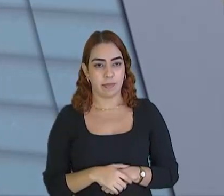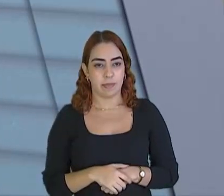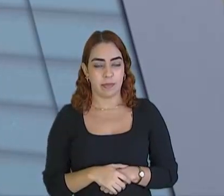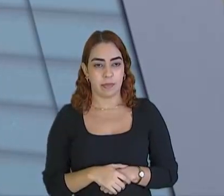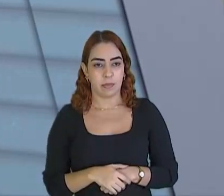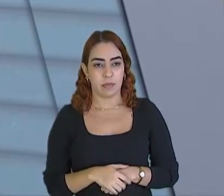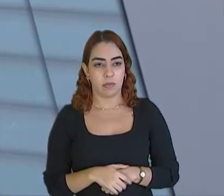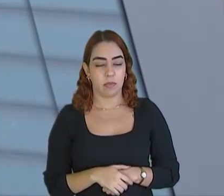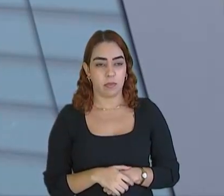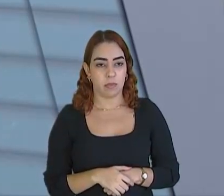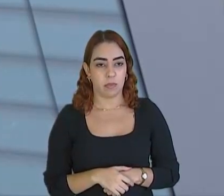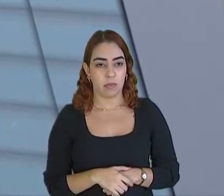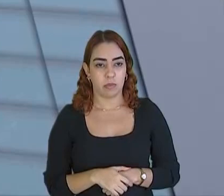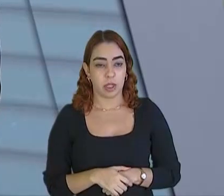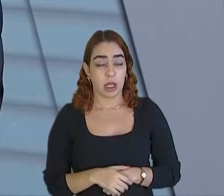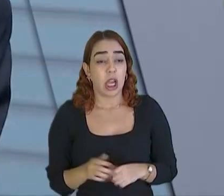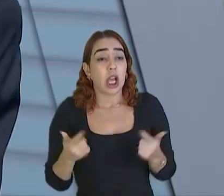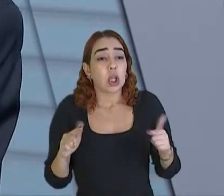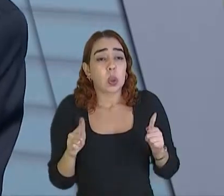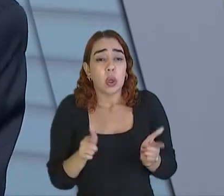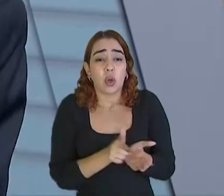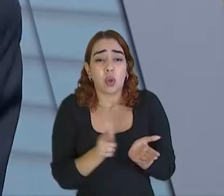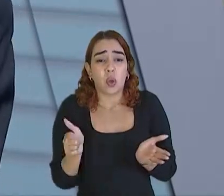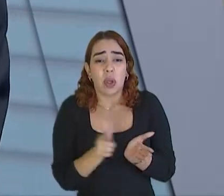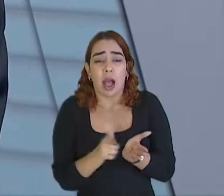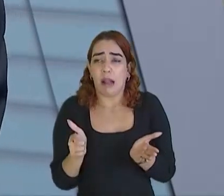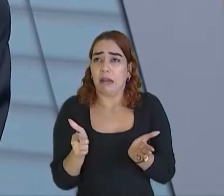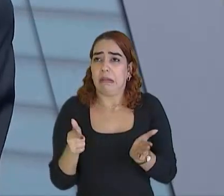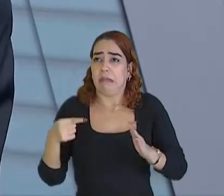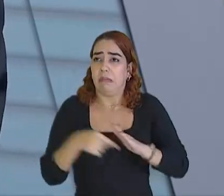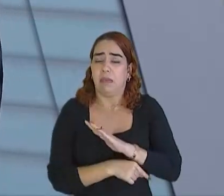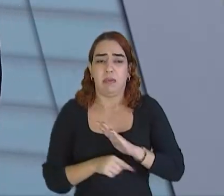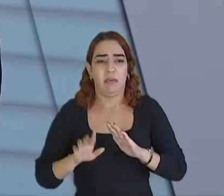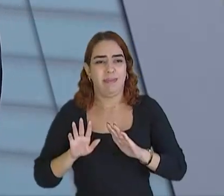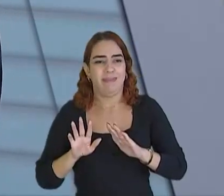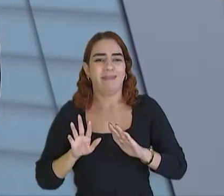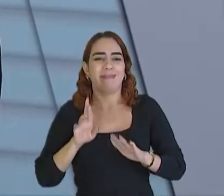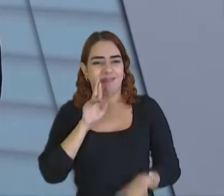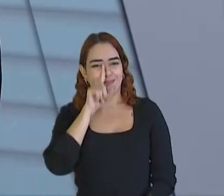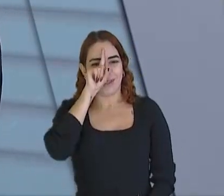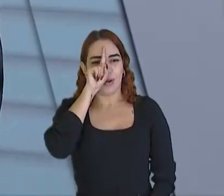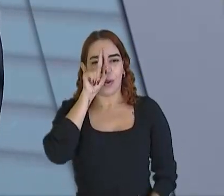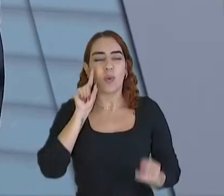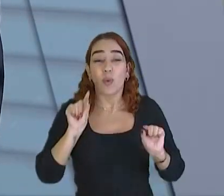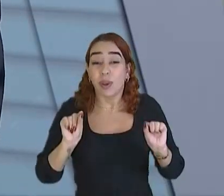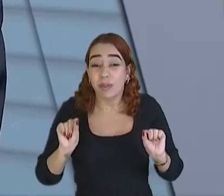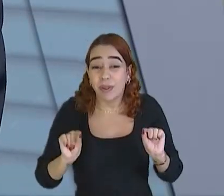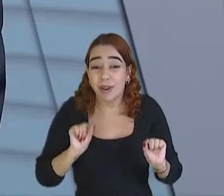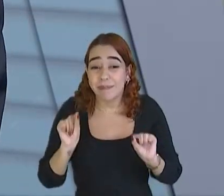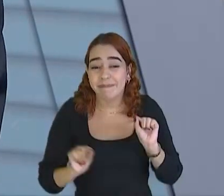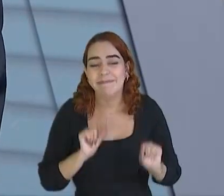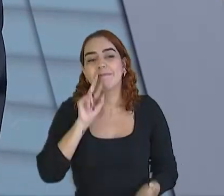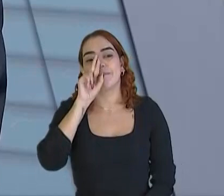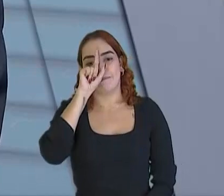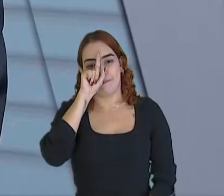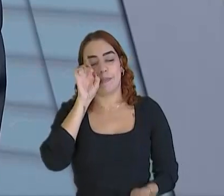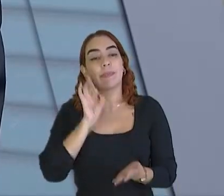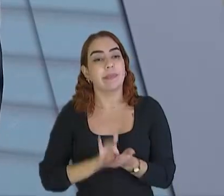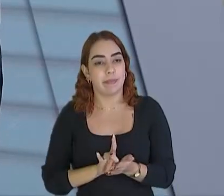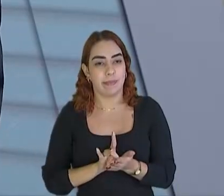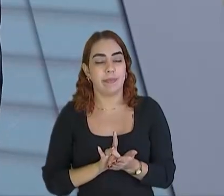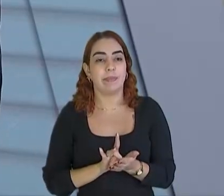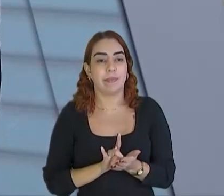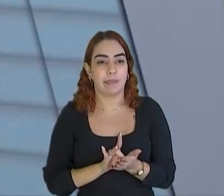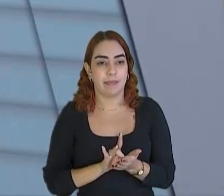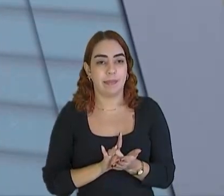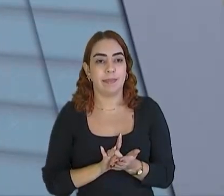periférico, jornalismo sem profundidade, porque o jornalismo cometeu um erro. Caça-clique. Pronto. O jornalismo, foi que o jornalismo cometeu? Os grandes profissionais de jornalismo